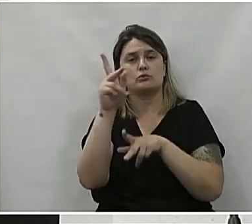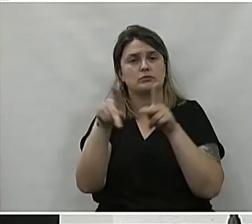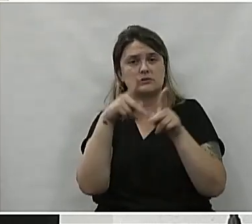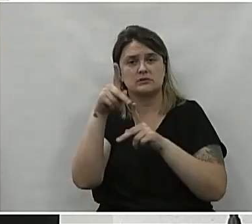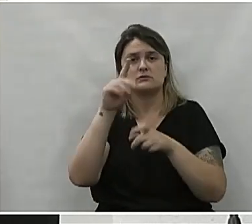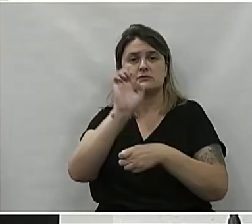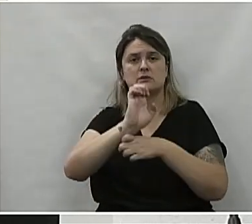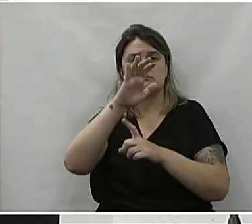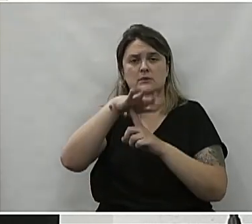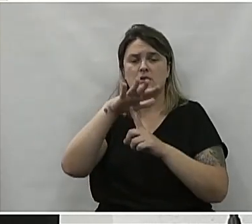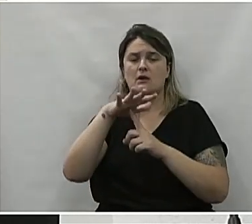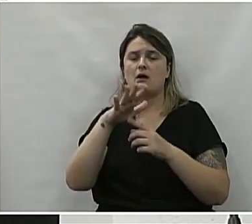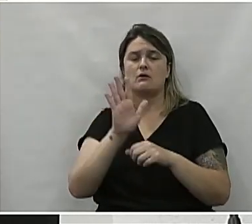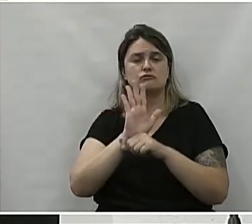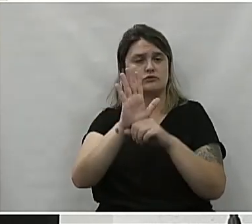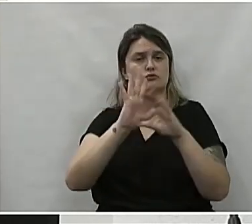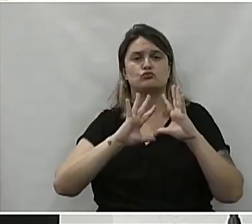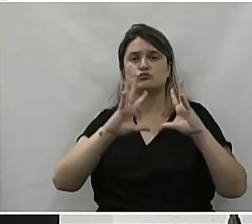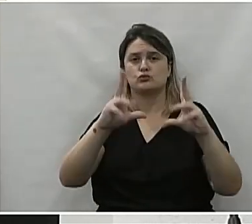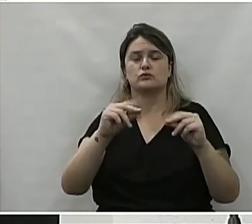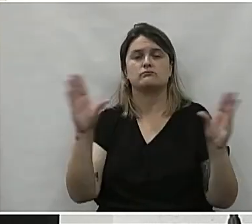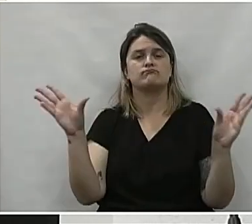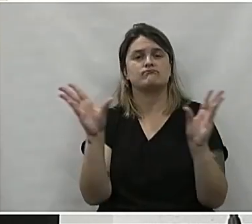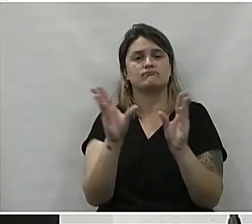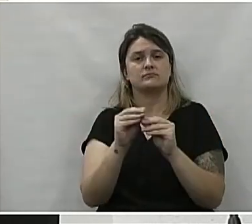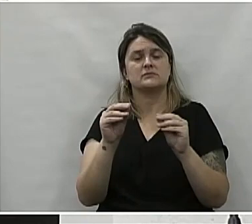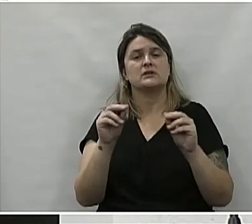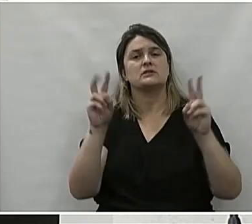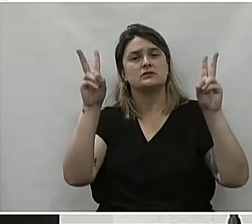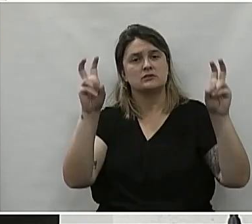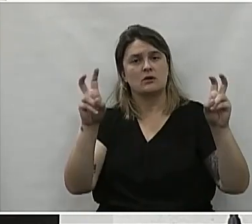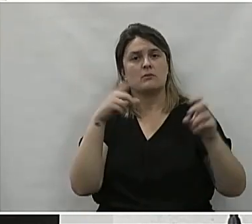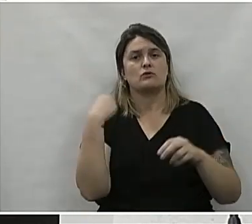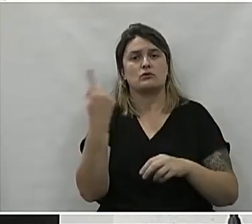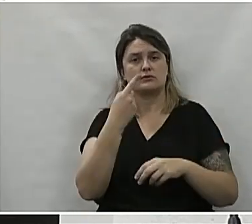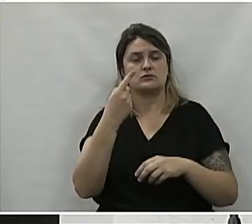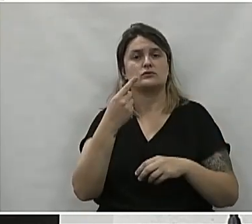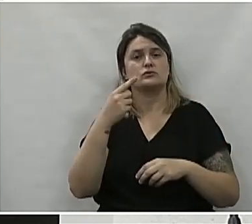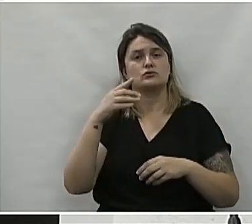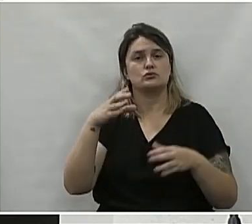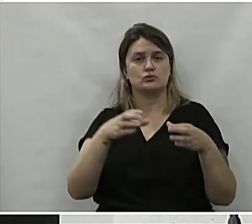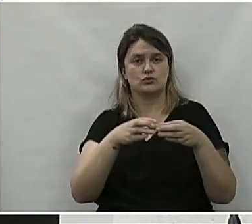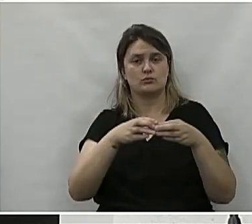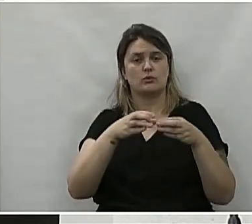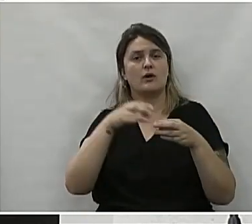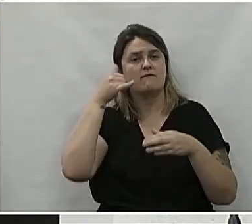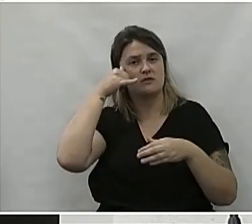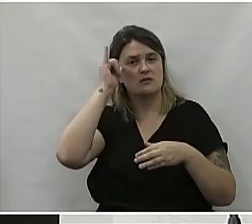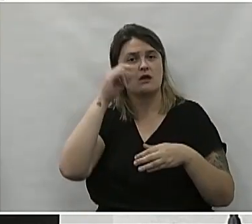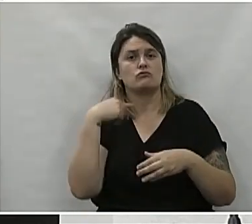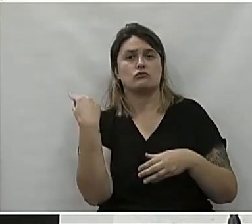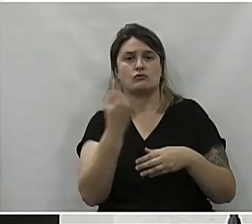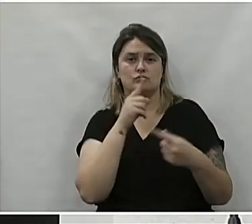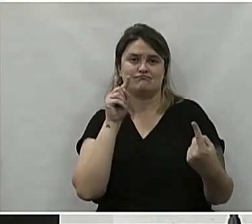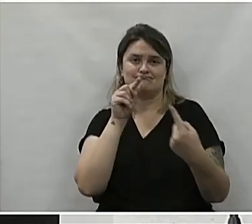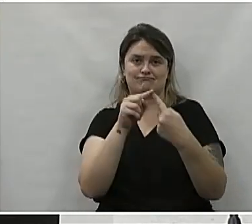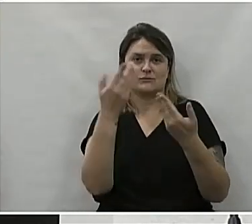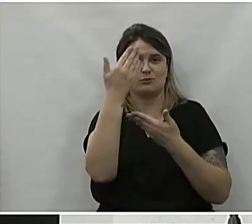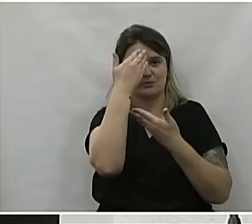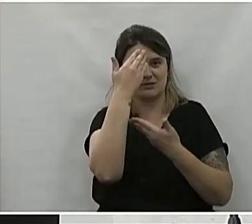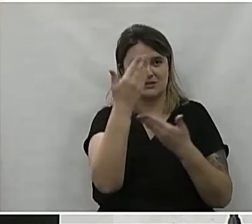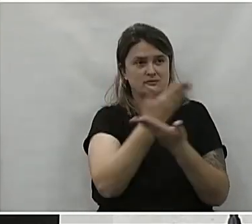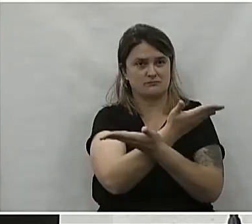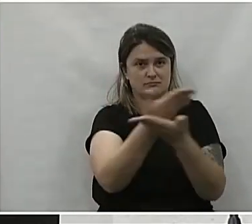Para tudo Que for necessário Finalizo aqui Com o lema Do nosso batalhão Prevenção É a nossa missão Muito